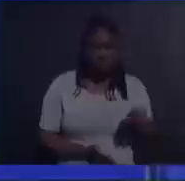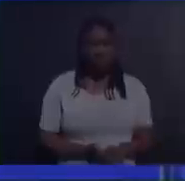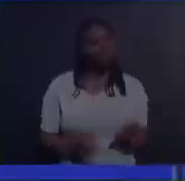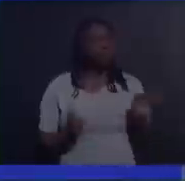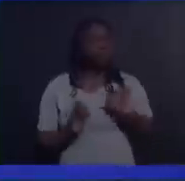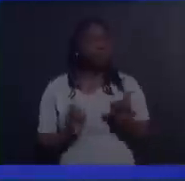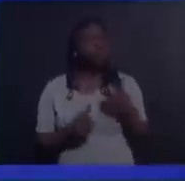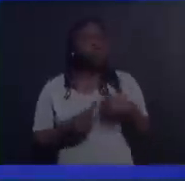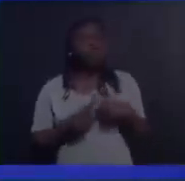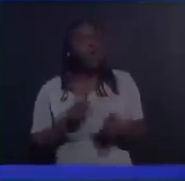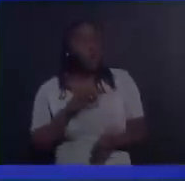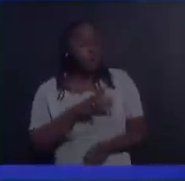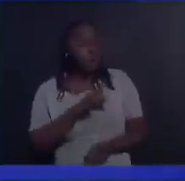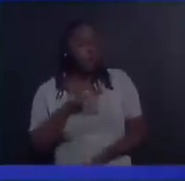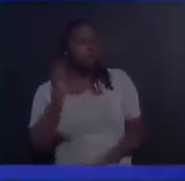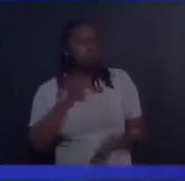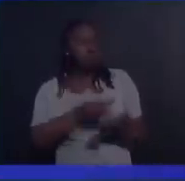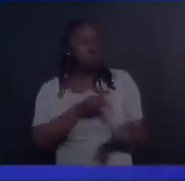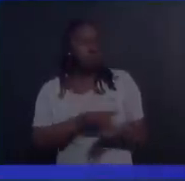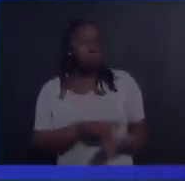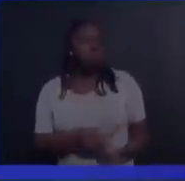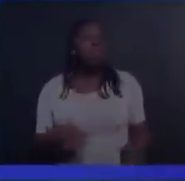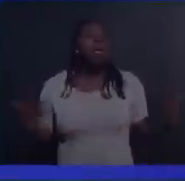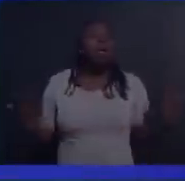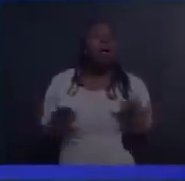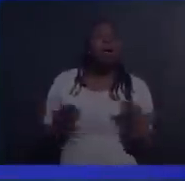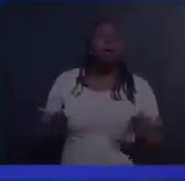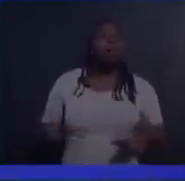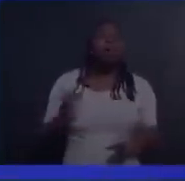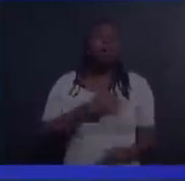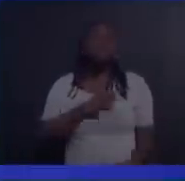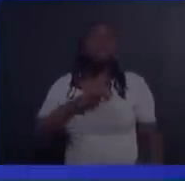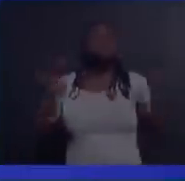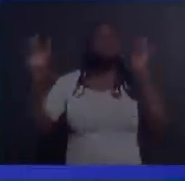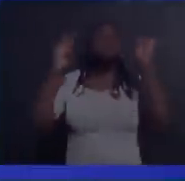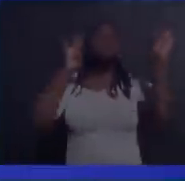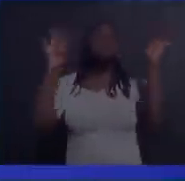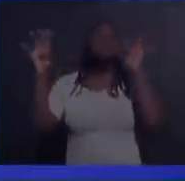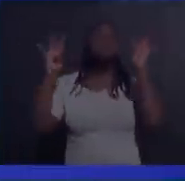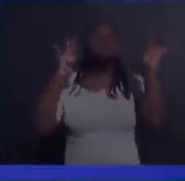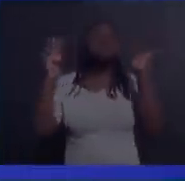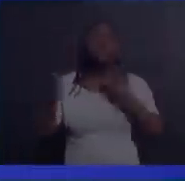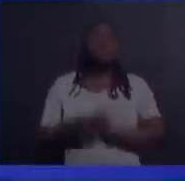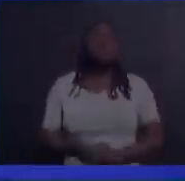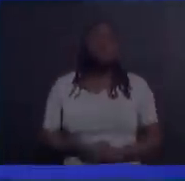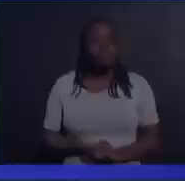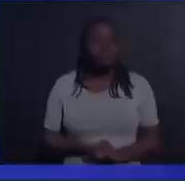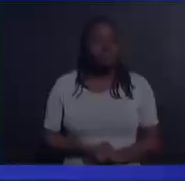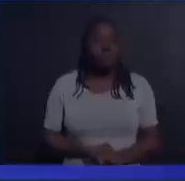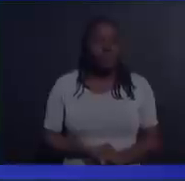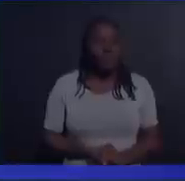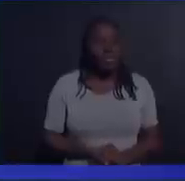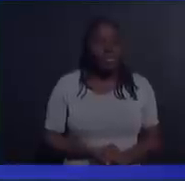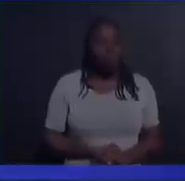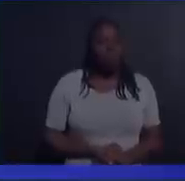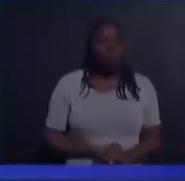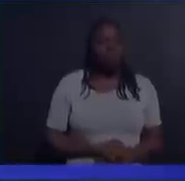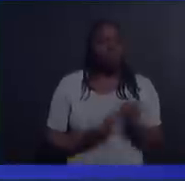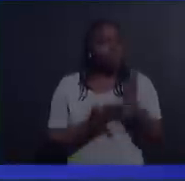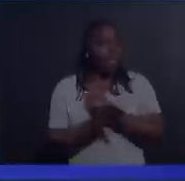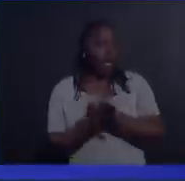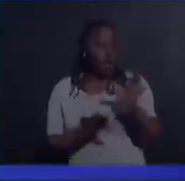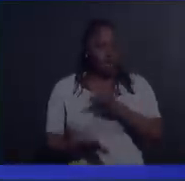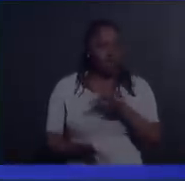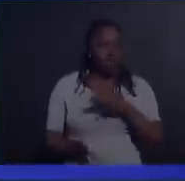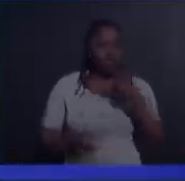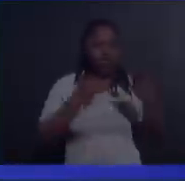é um medo real. Agora, o que que é um medo imaginário? Eu vou citar alguns medos